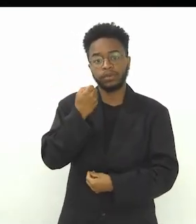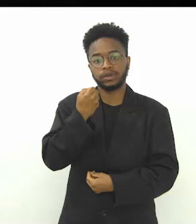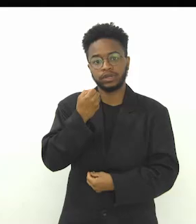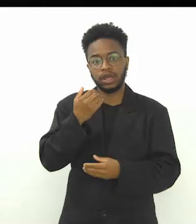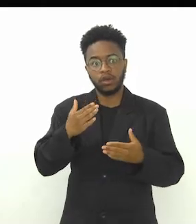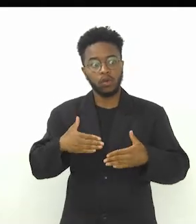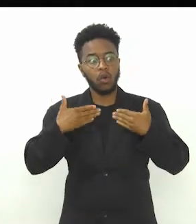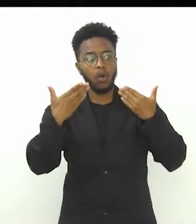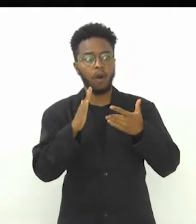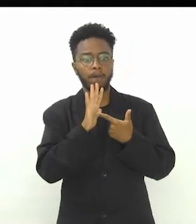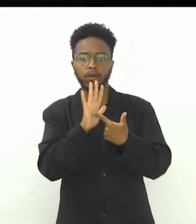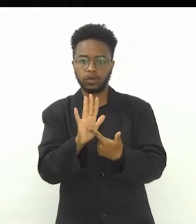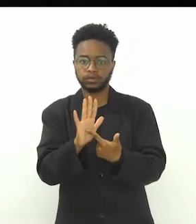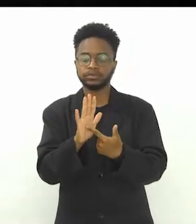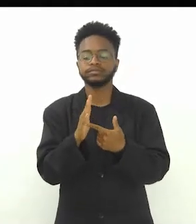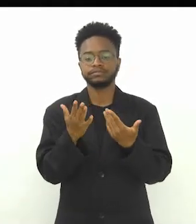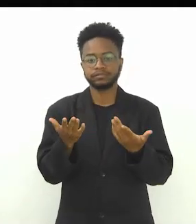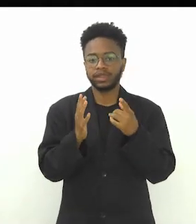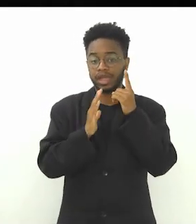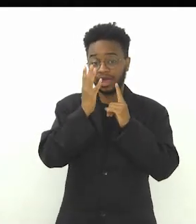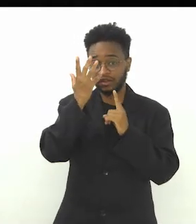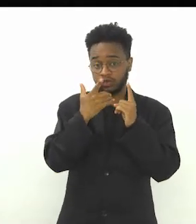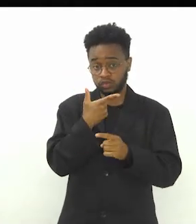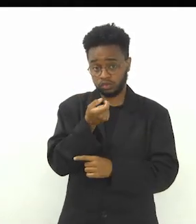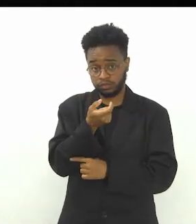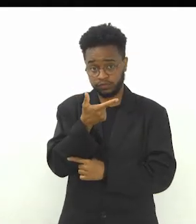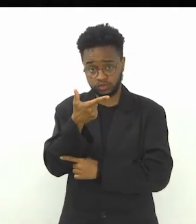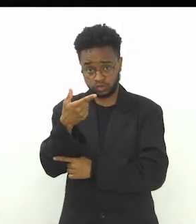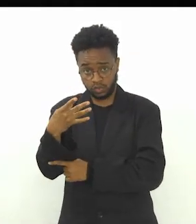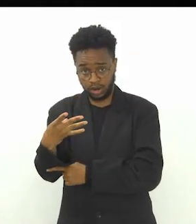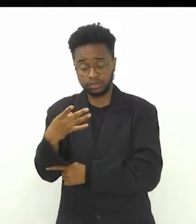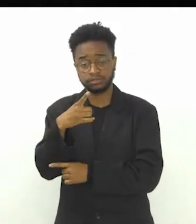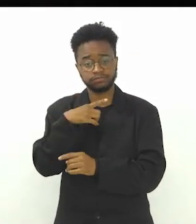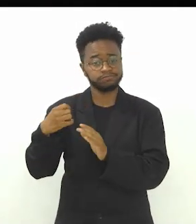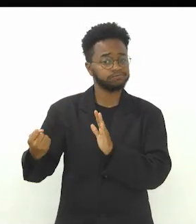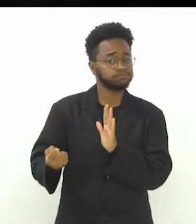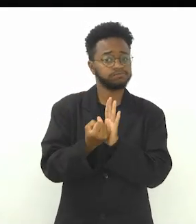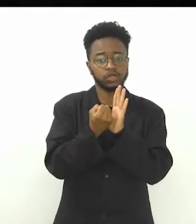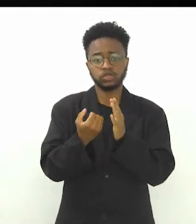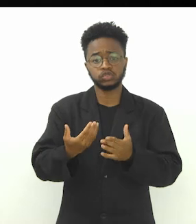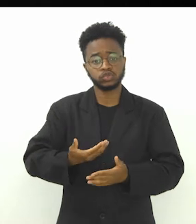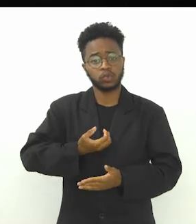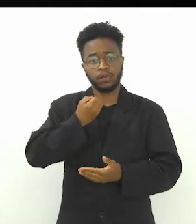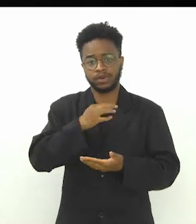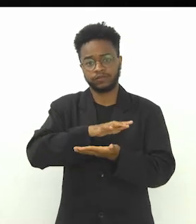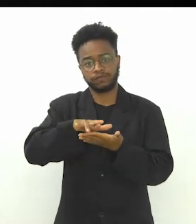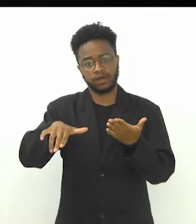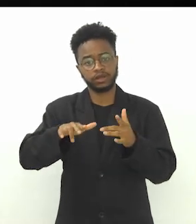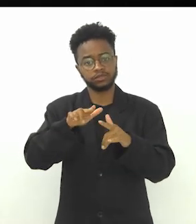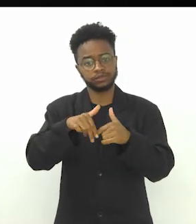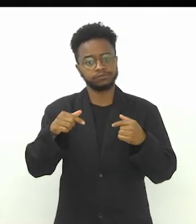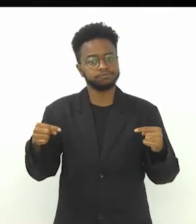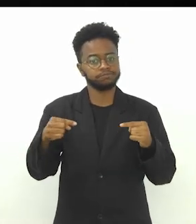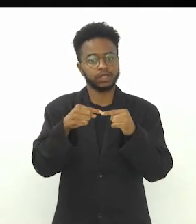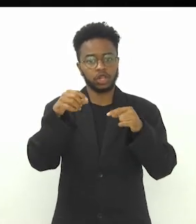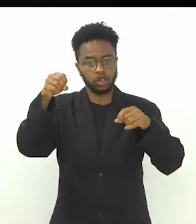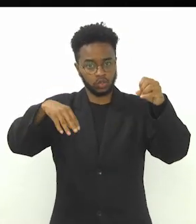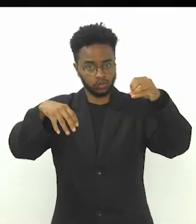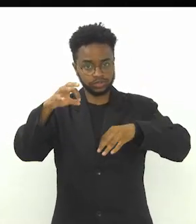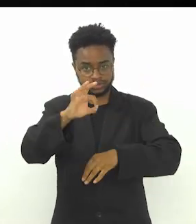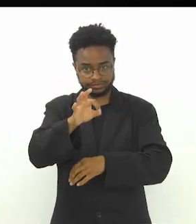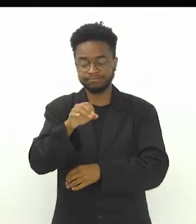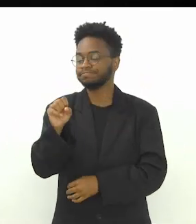aquele... Carnaval 2024 foi marcado por grandes surpresas de iluminação. Justamente. Né?